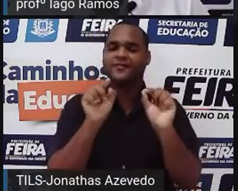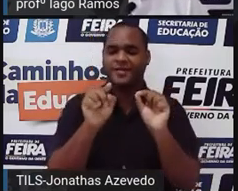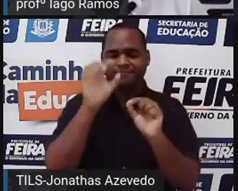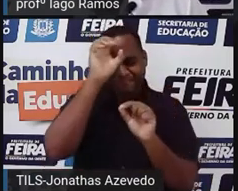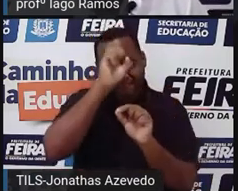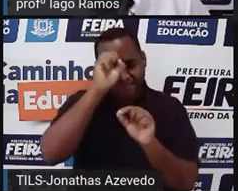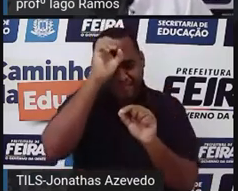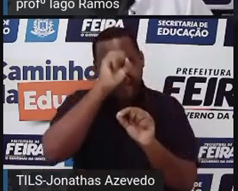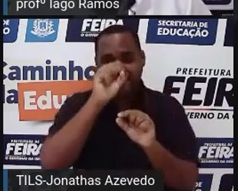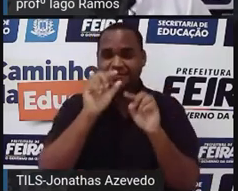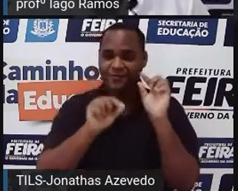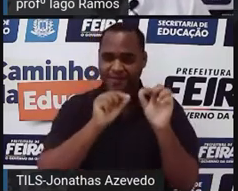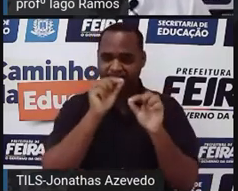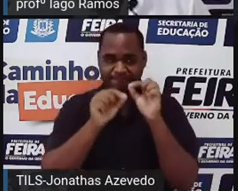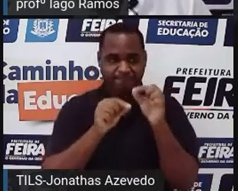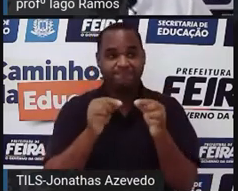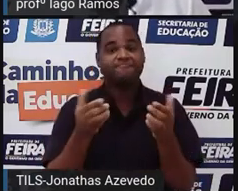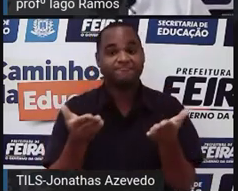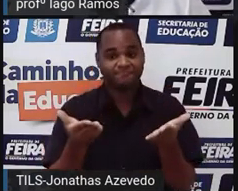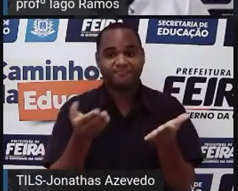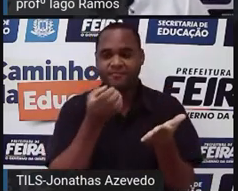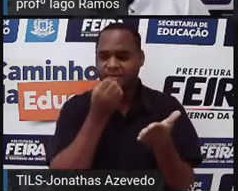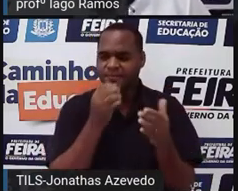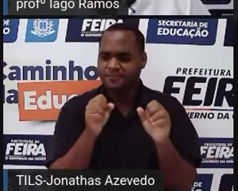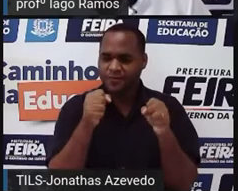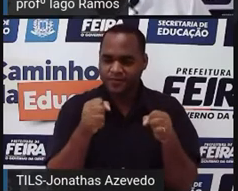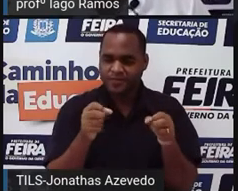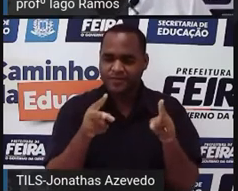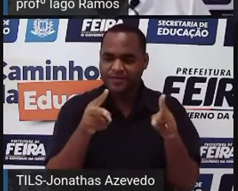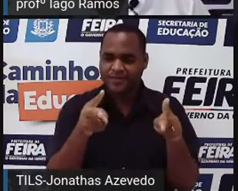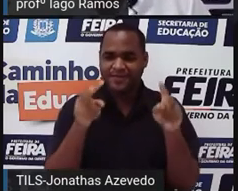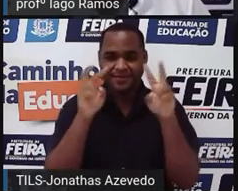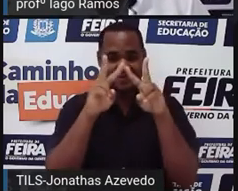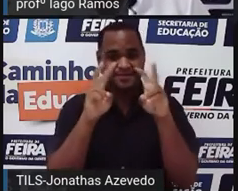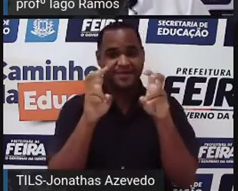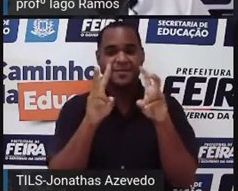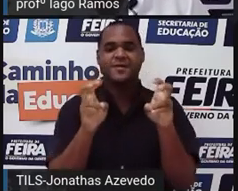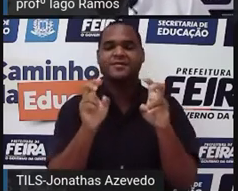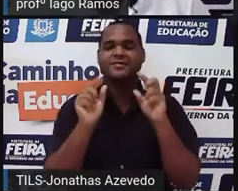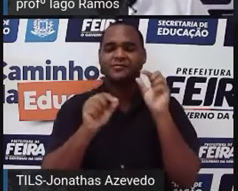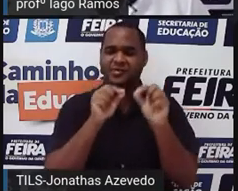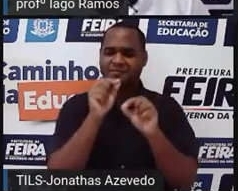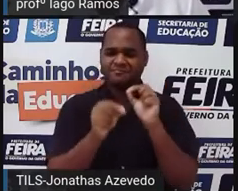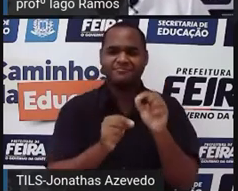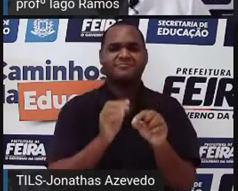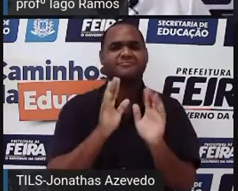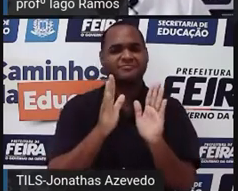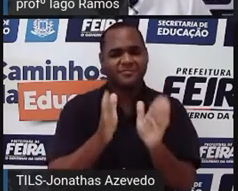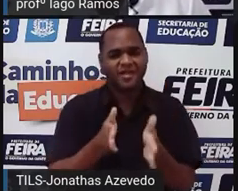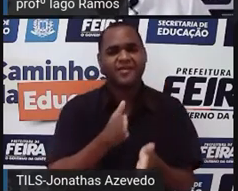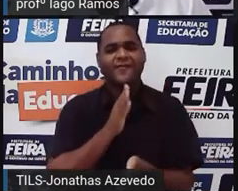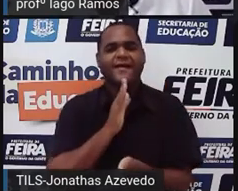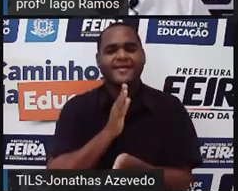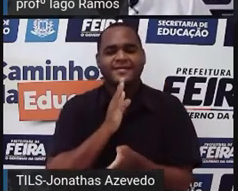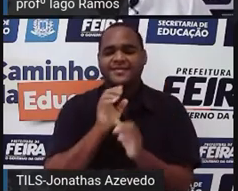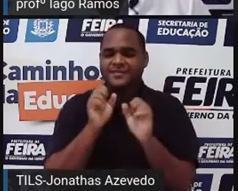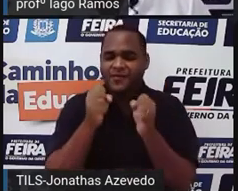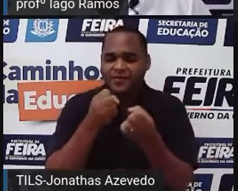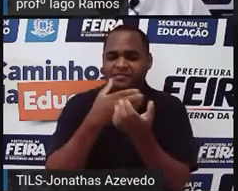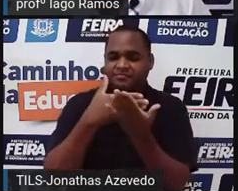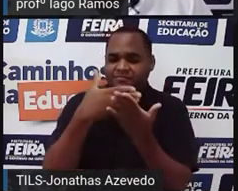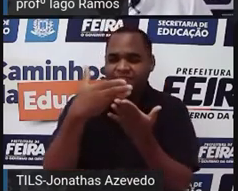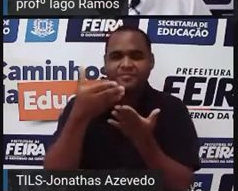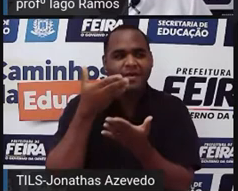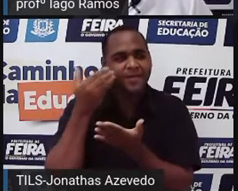aprender? Ainda continuamos com um tema que a gente já começou a estudar há algumas aulas,